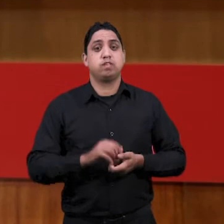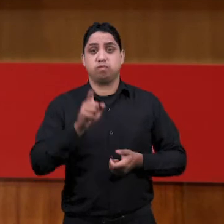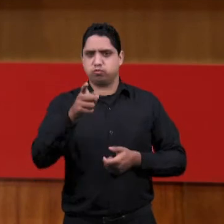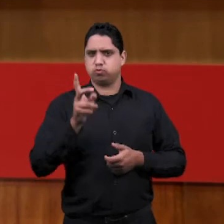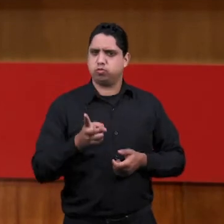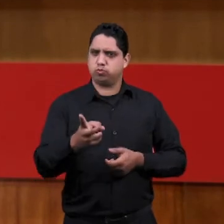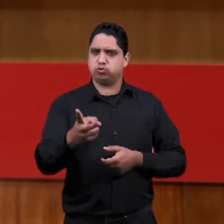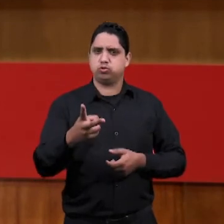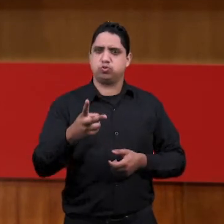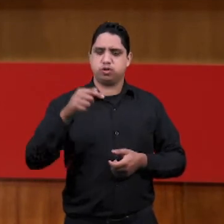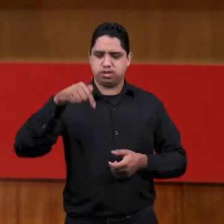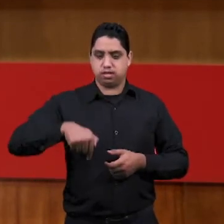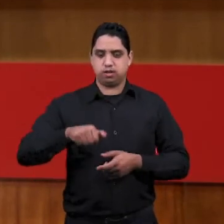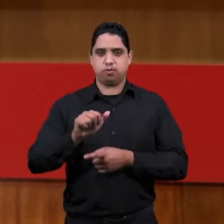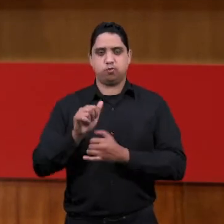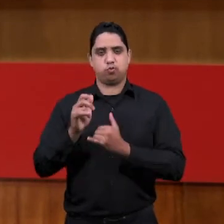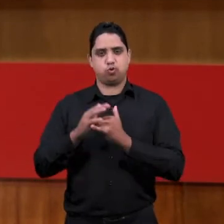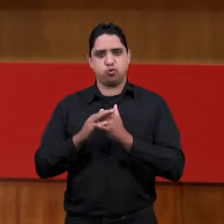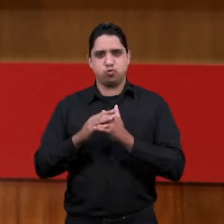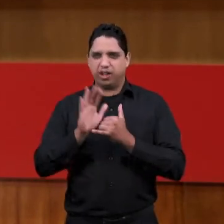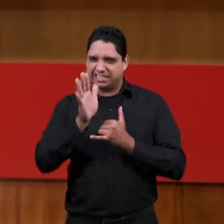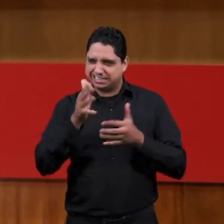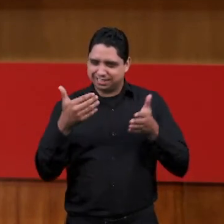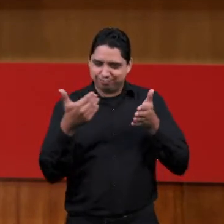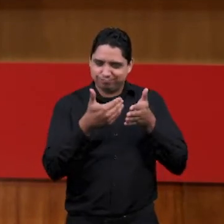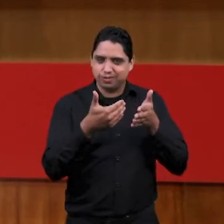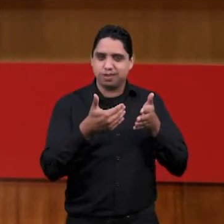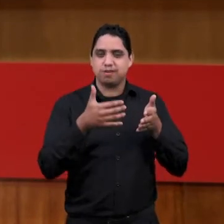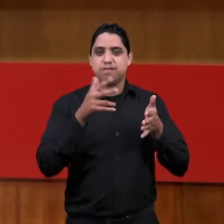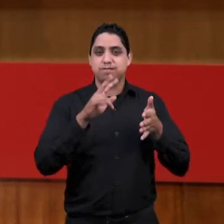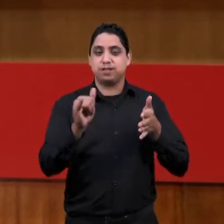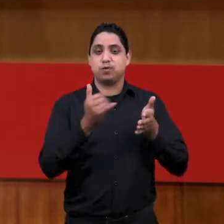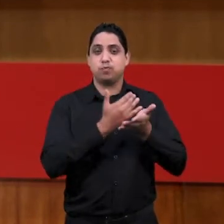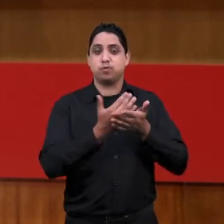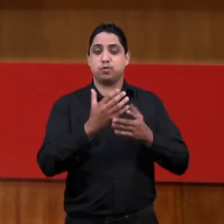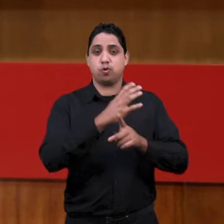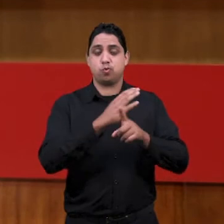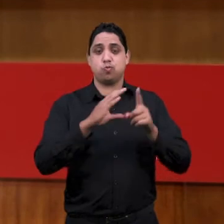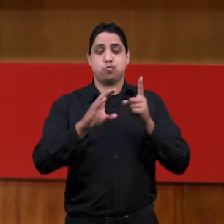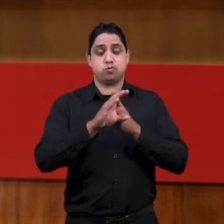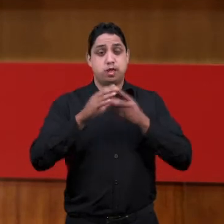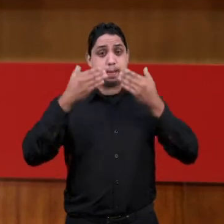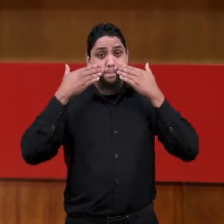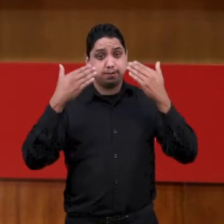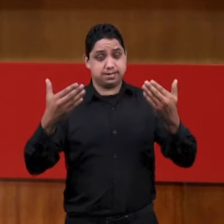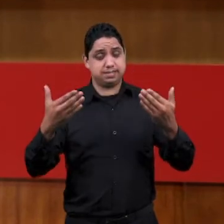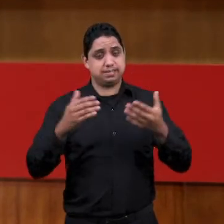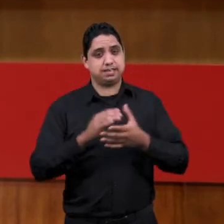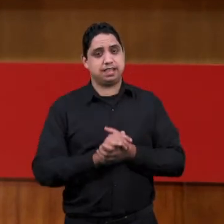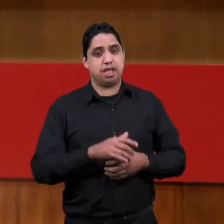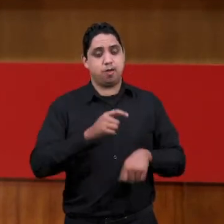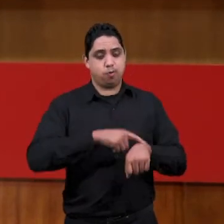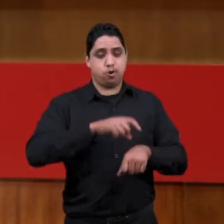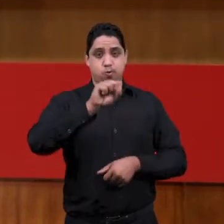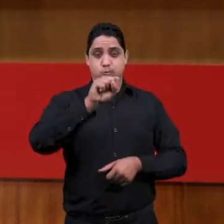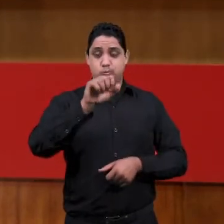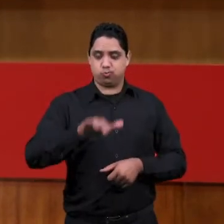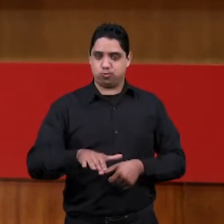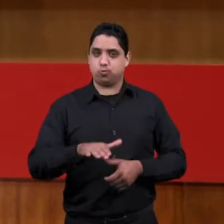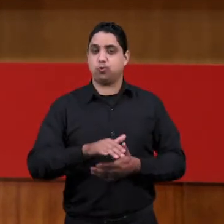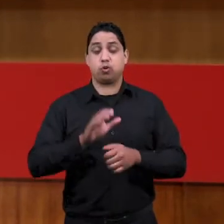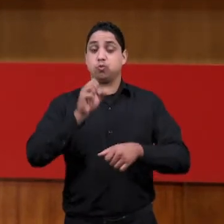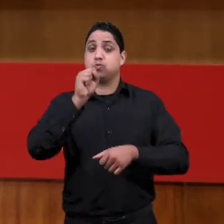que você continue no nosso canal YouTube, porque daqui a pouco nós teremos o culto que será apresentado agora às 20